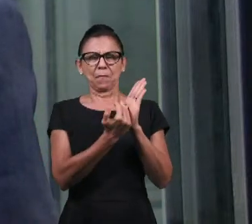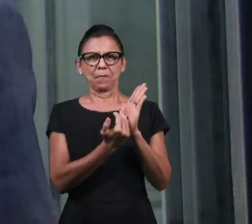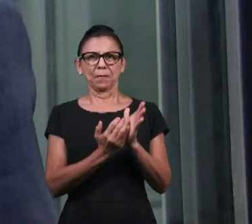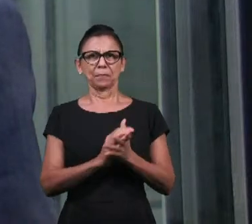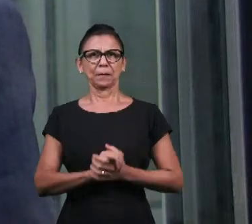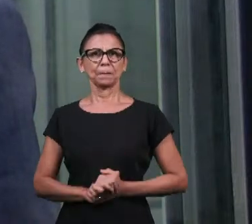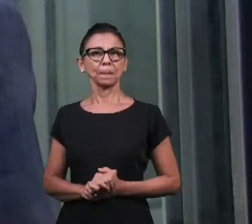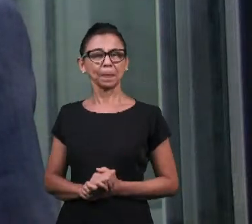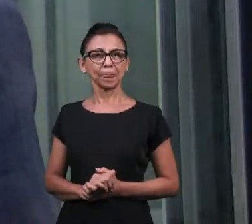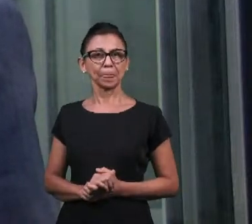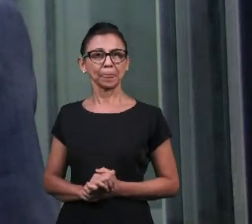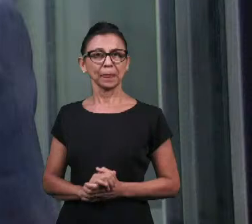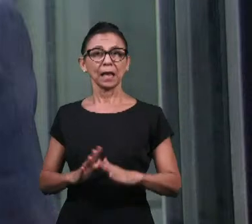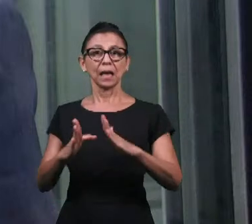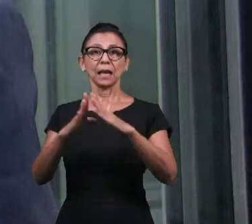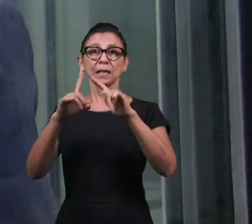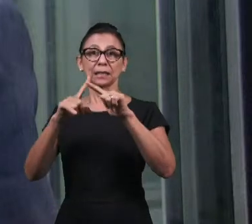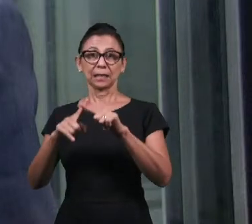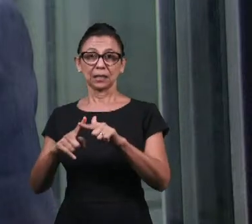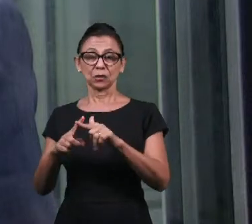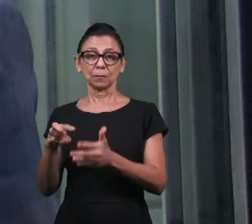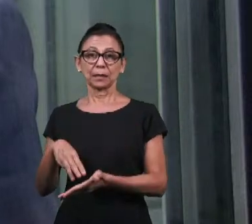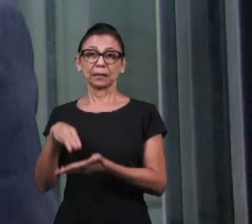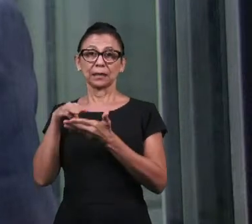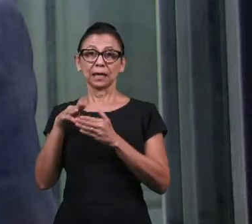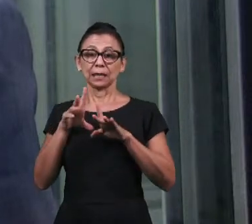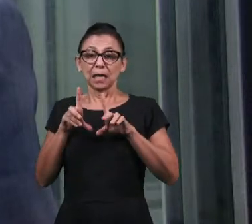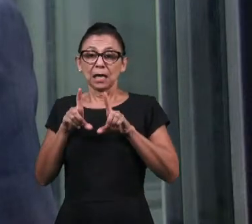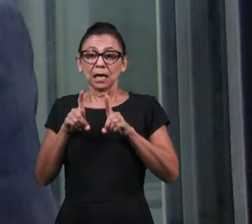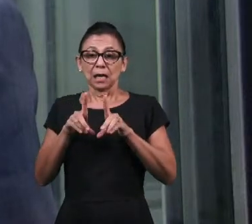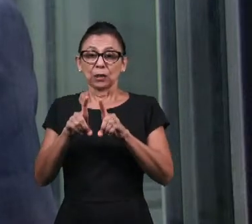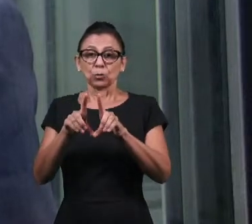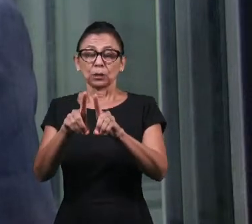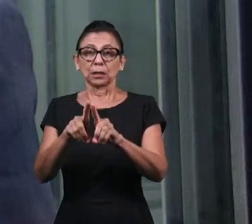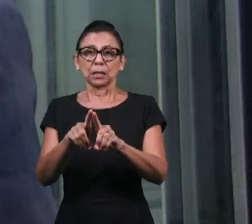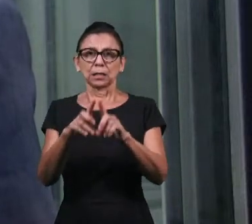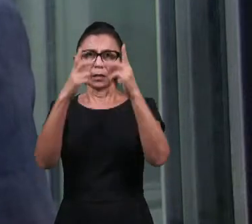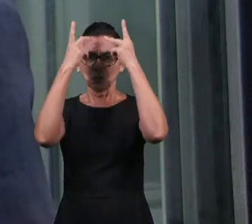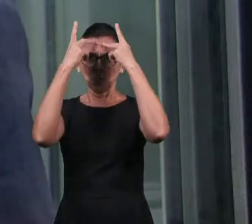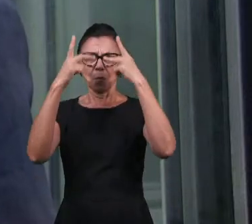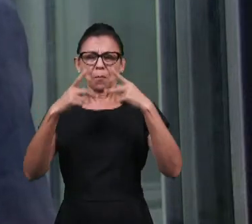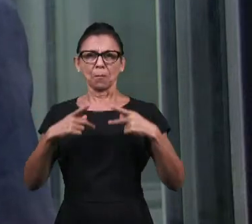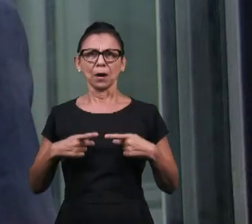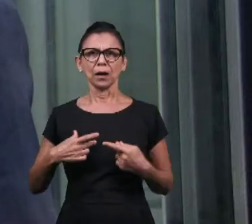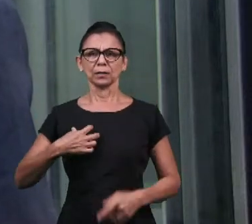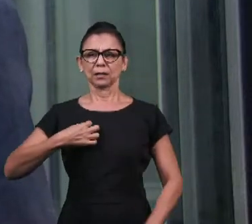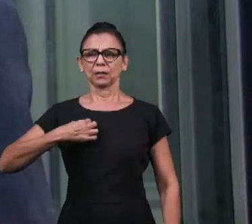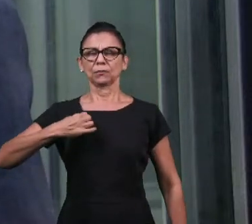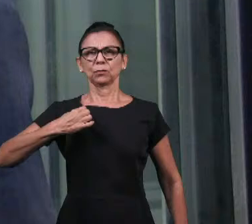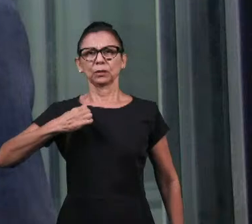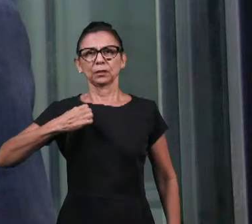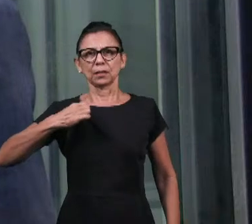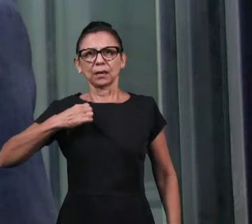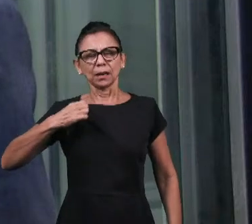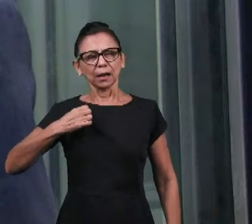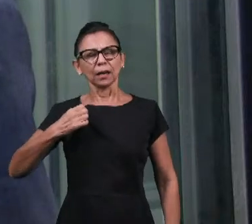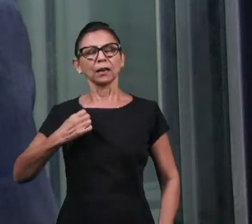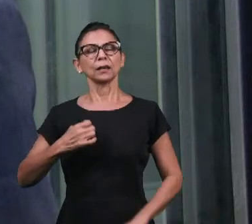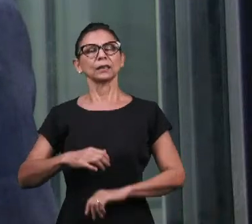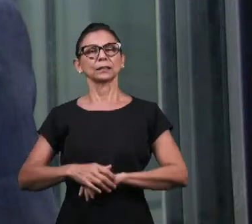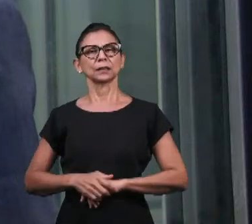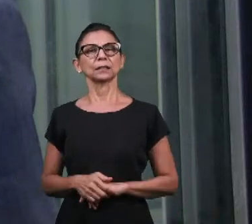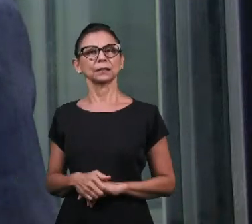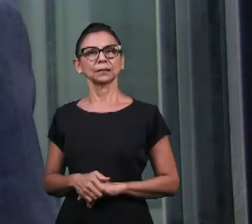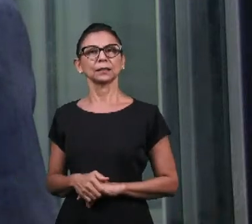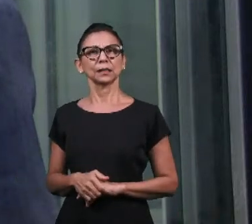doutrinação humana para nos organizar. É o voluntariado, é a disponibilidade espiritual que